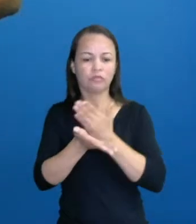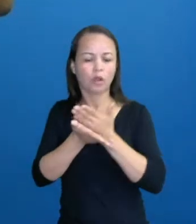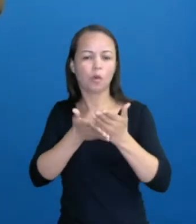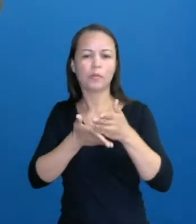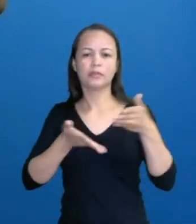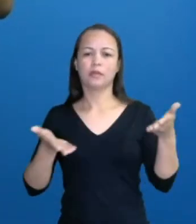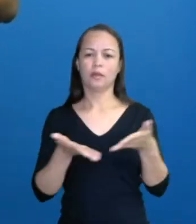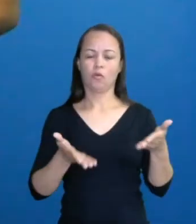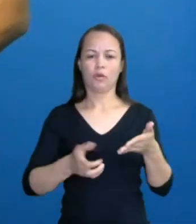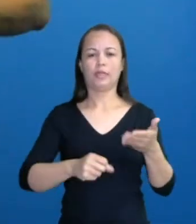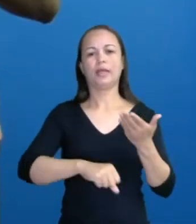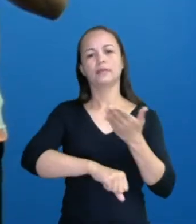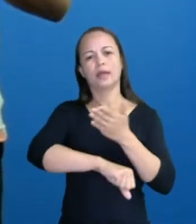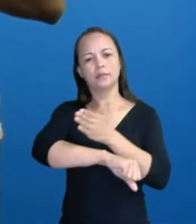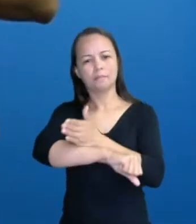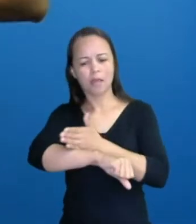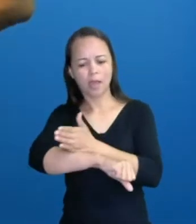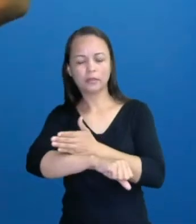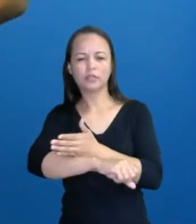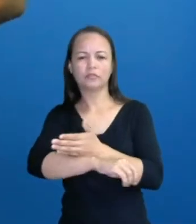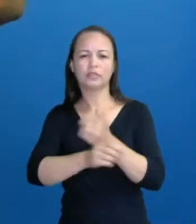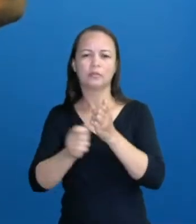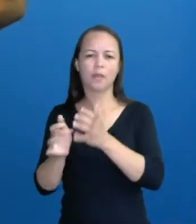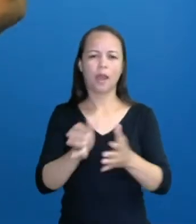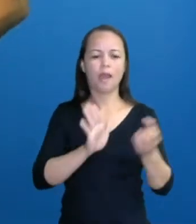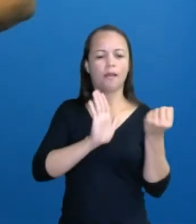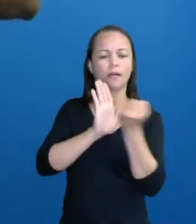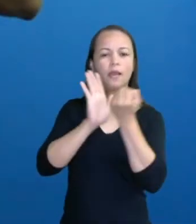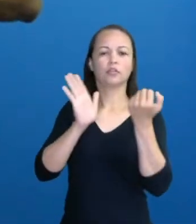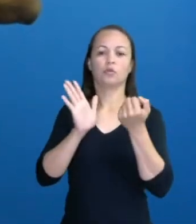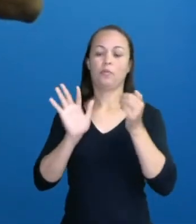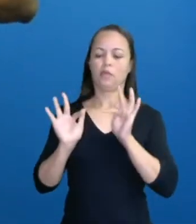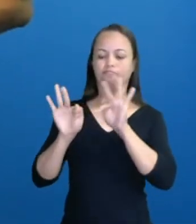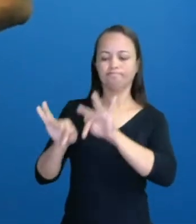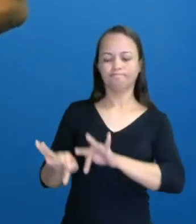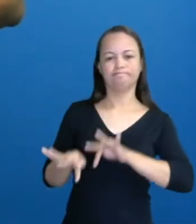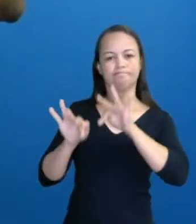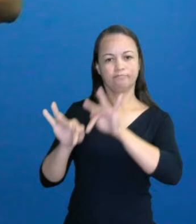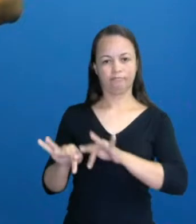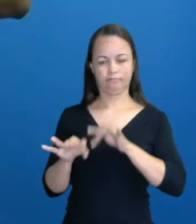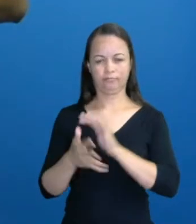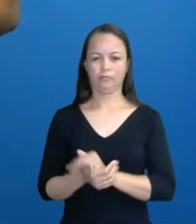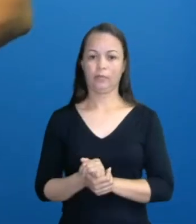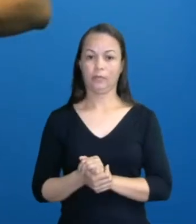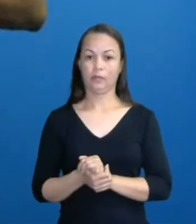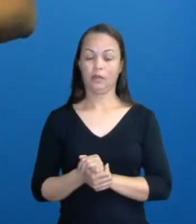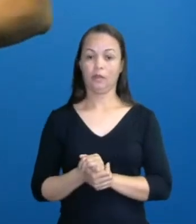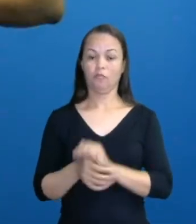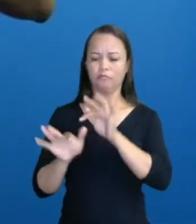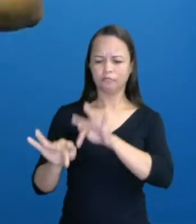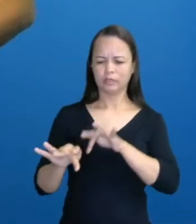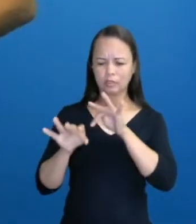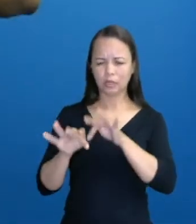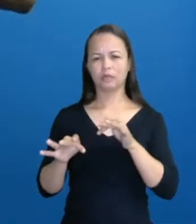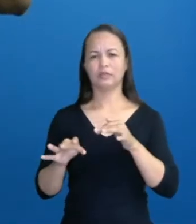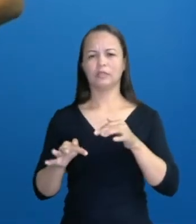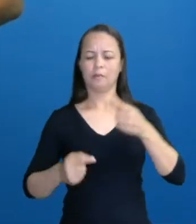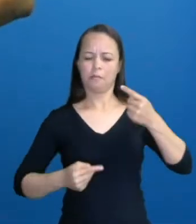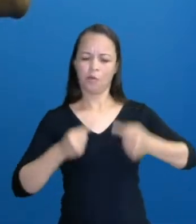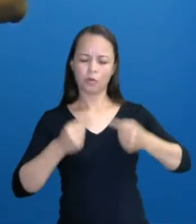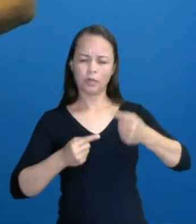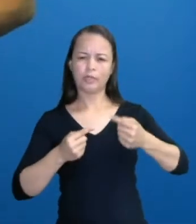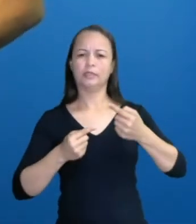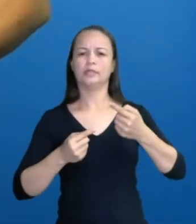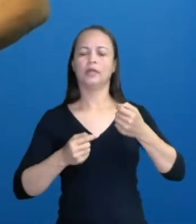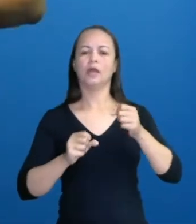grandemente marcado pelo feudalismo. O feudalismo ele vai ser um sistema político, econômico,